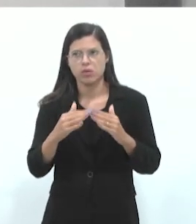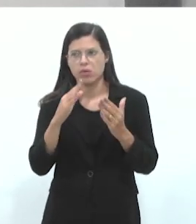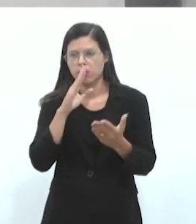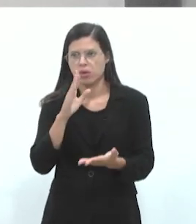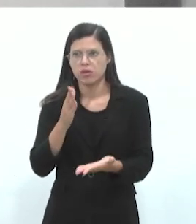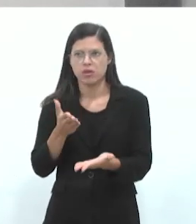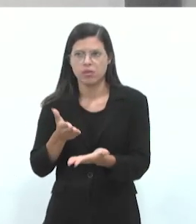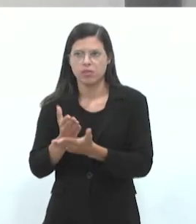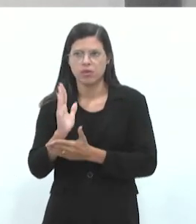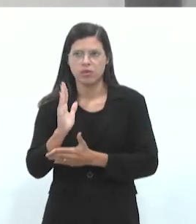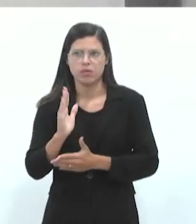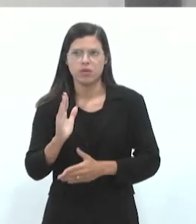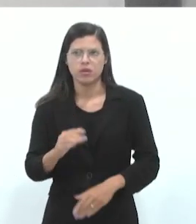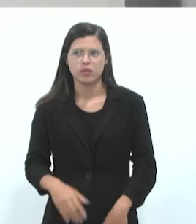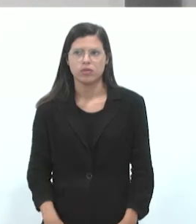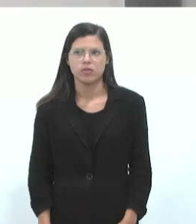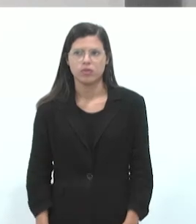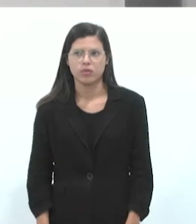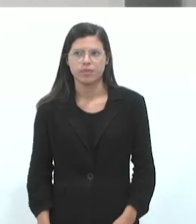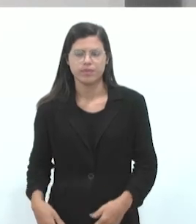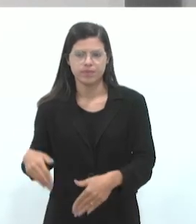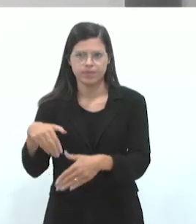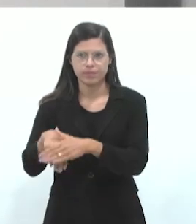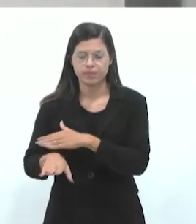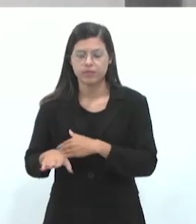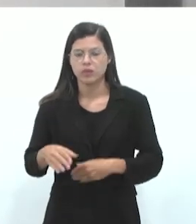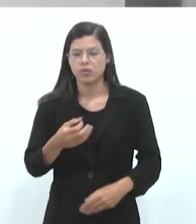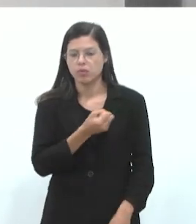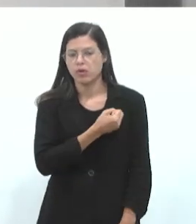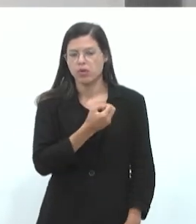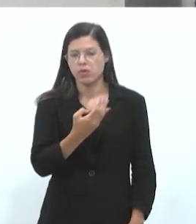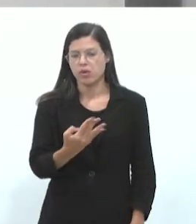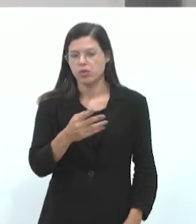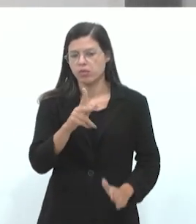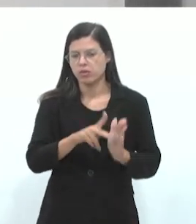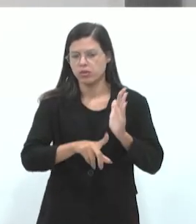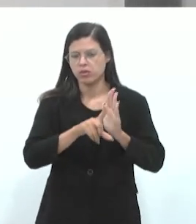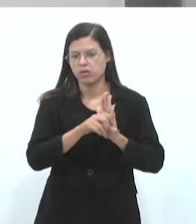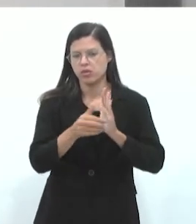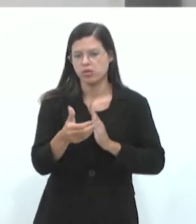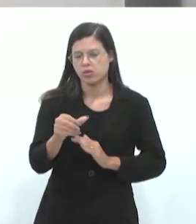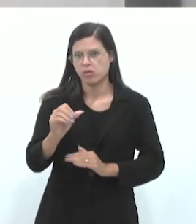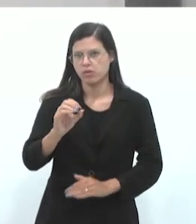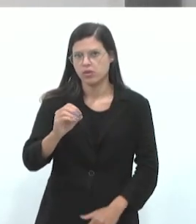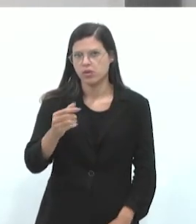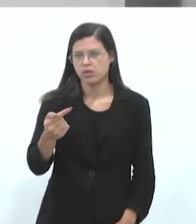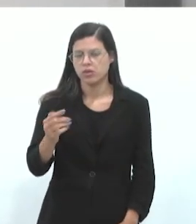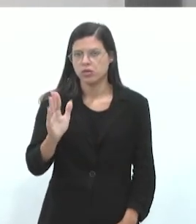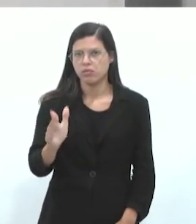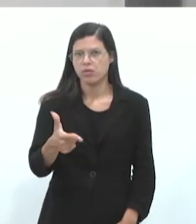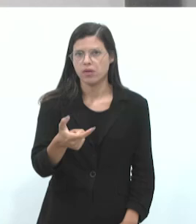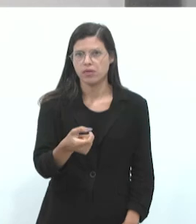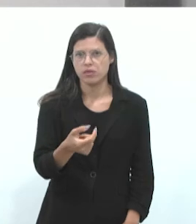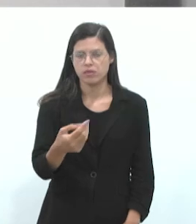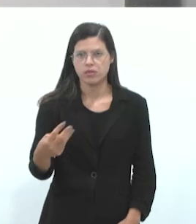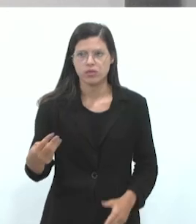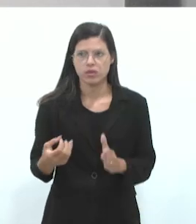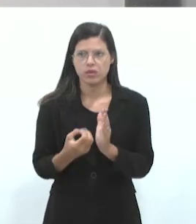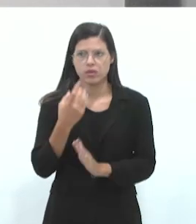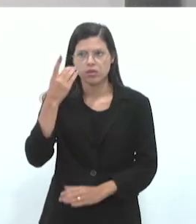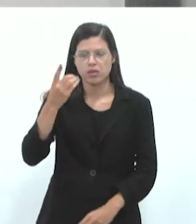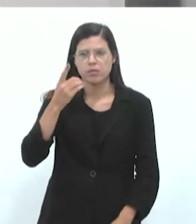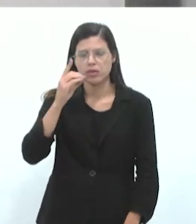estão, aprovado por unanimidade, vai a arquivo. 4. Projeto de lei 1907 de 23, de autoria dos deputados Brazão,